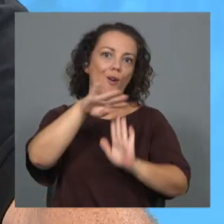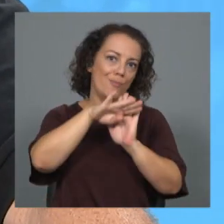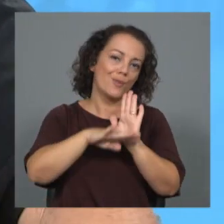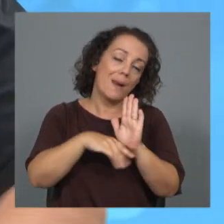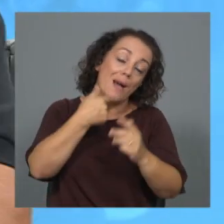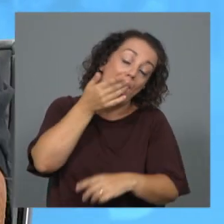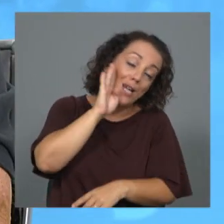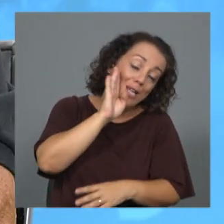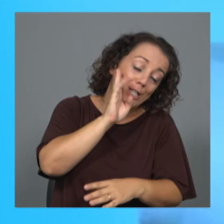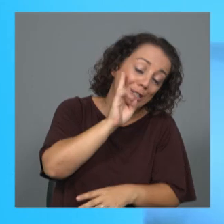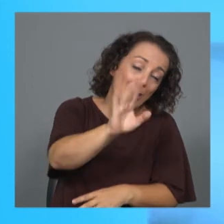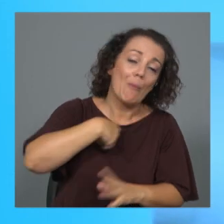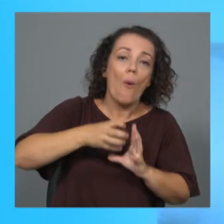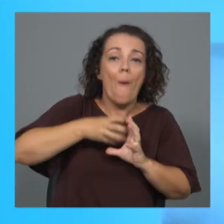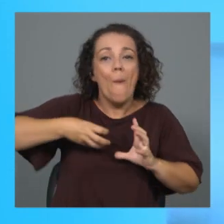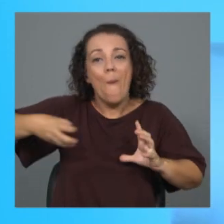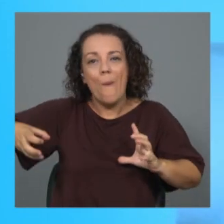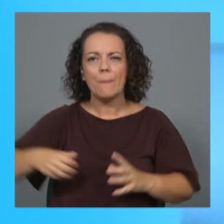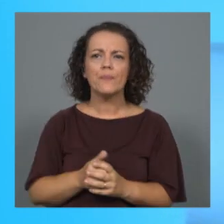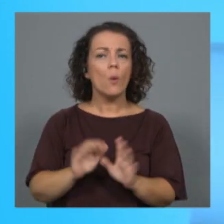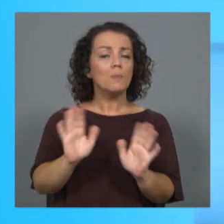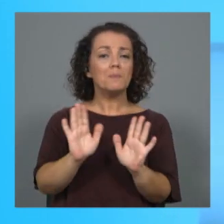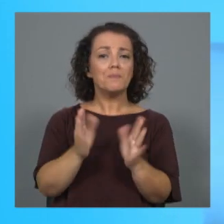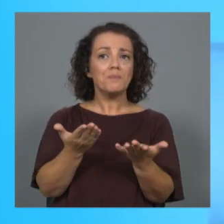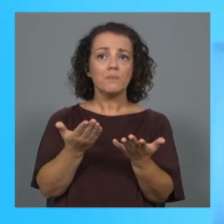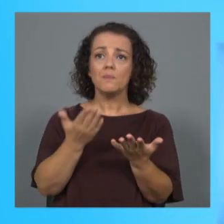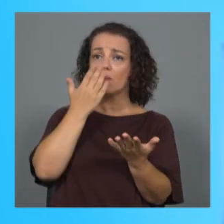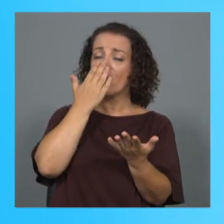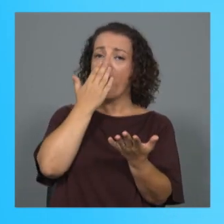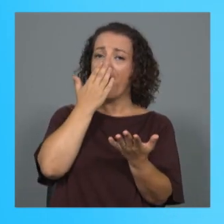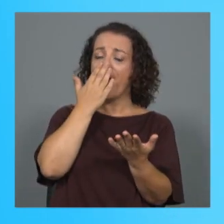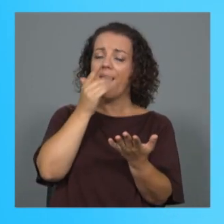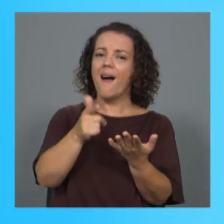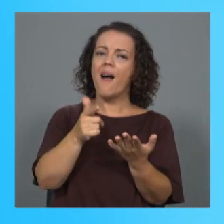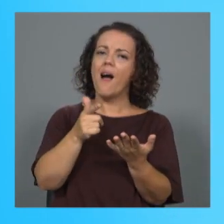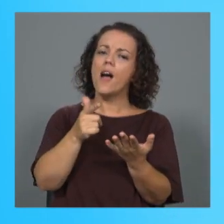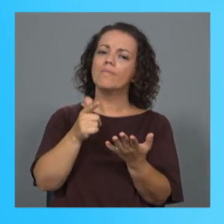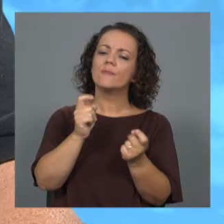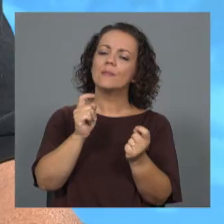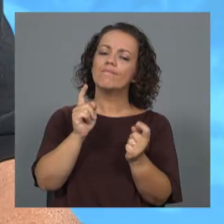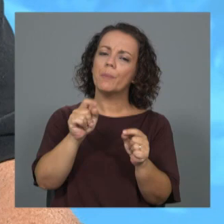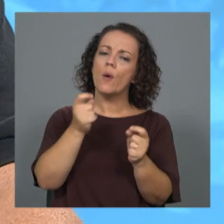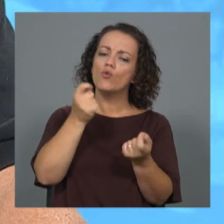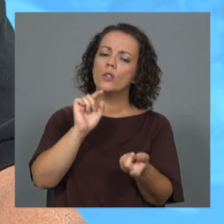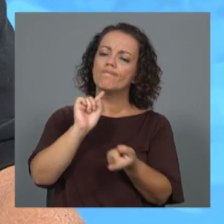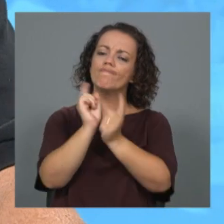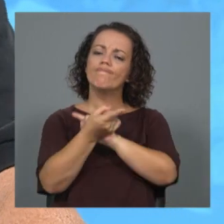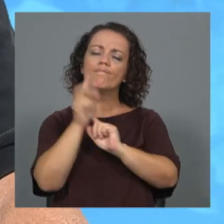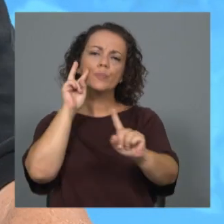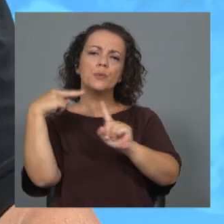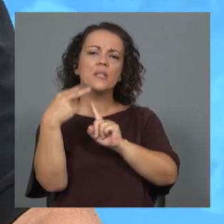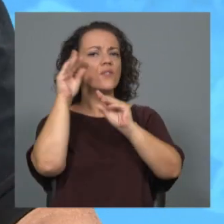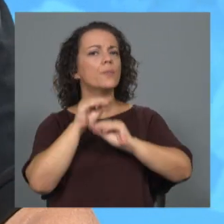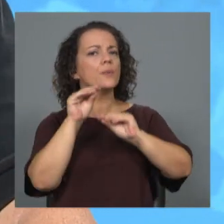Desculpa, alonguei-me demais, mas... Podemos dizer que talvez tenha também uma dimensão pedagógica, não é? Num país maioritariamente